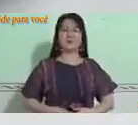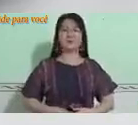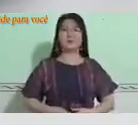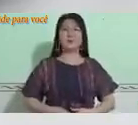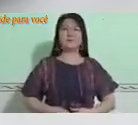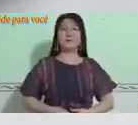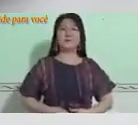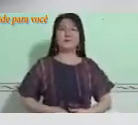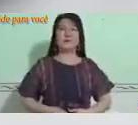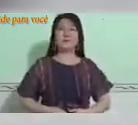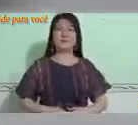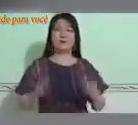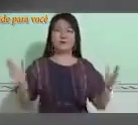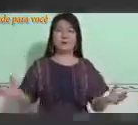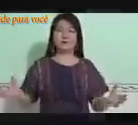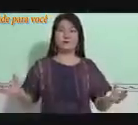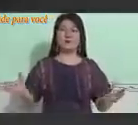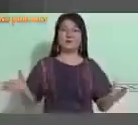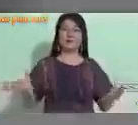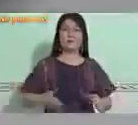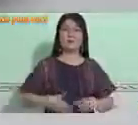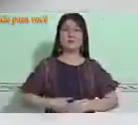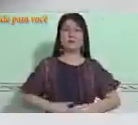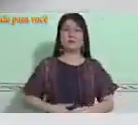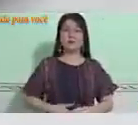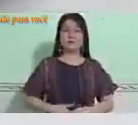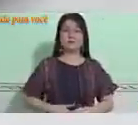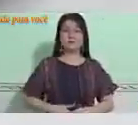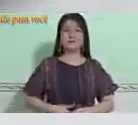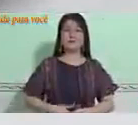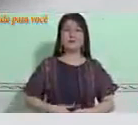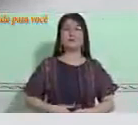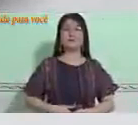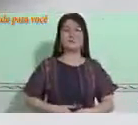vírgula, doenças neurológicas graves, vírgula, como esclerose múltipla ou AVC.